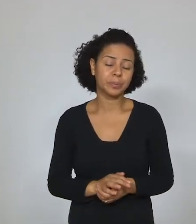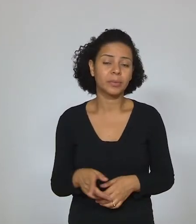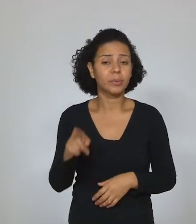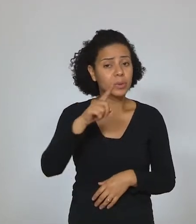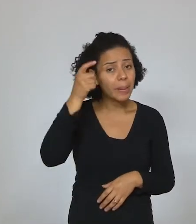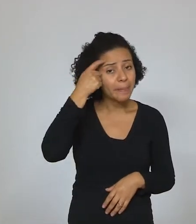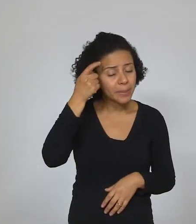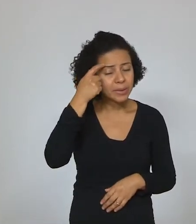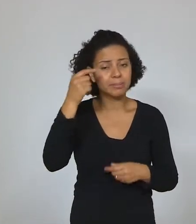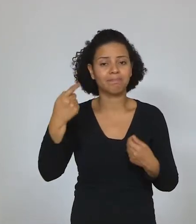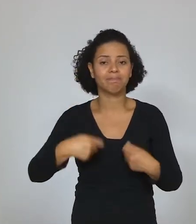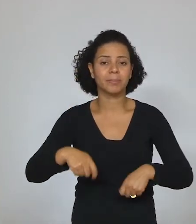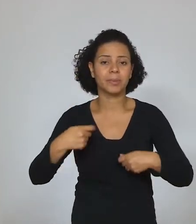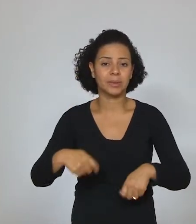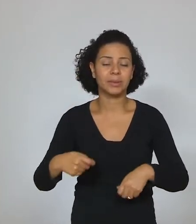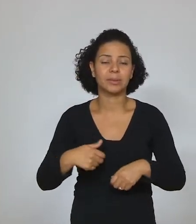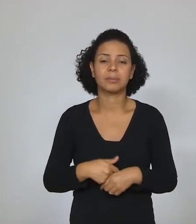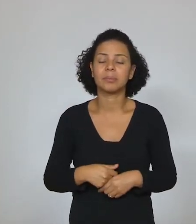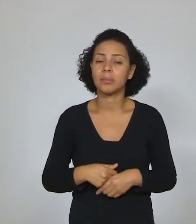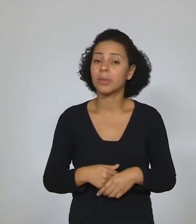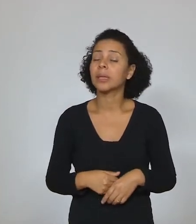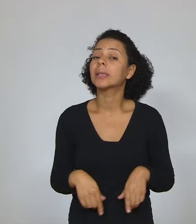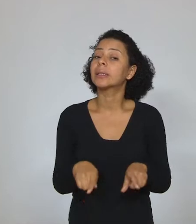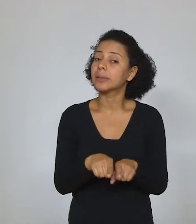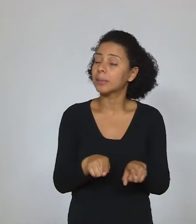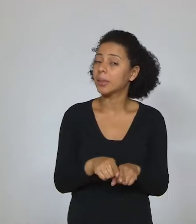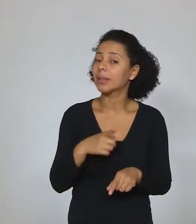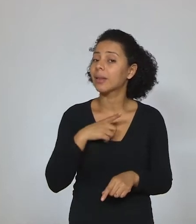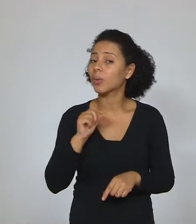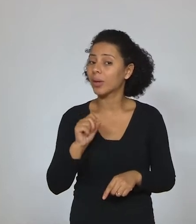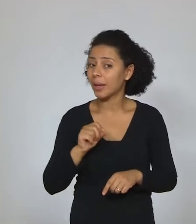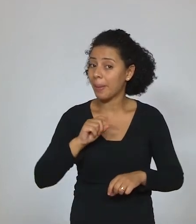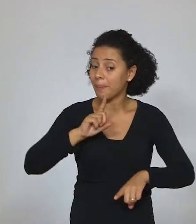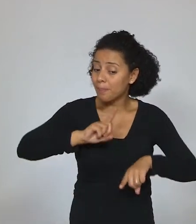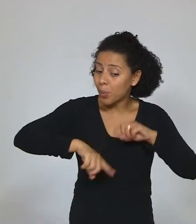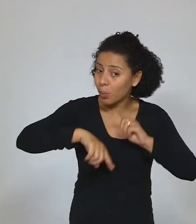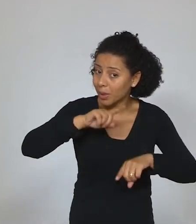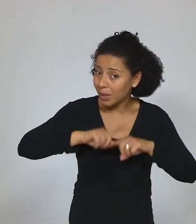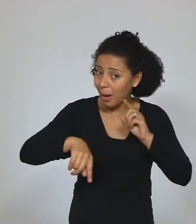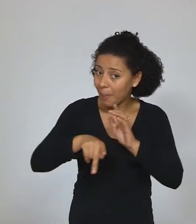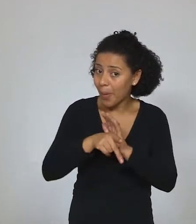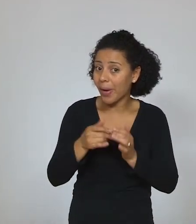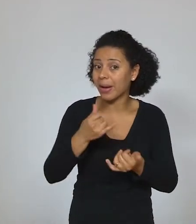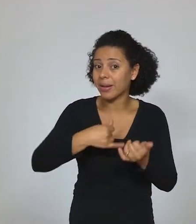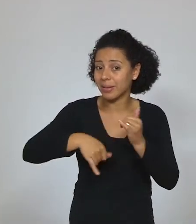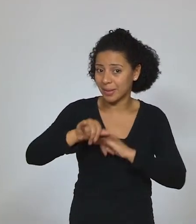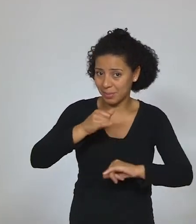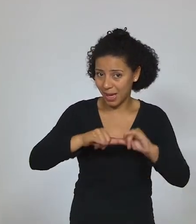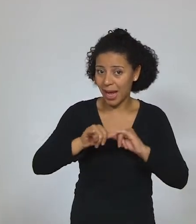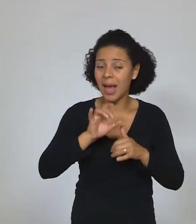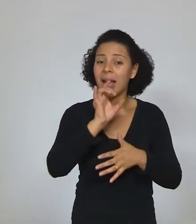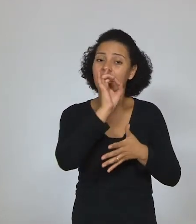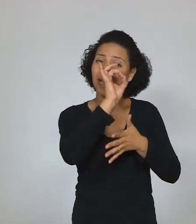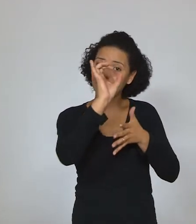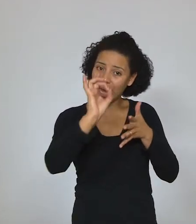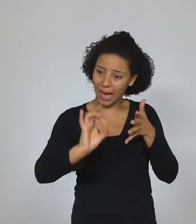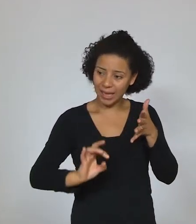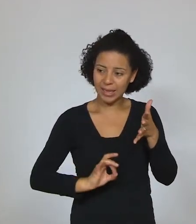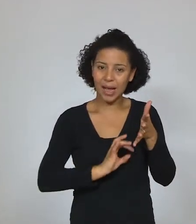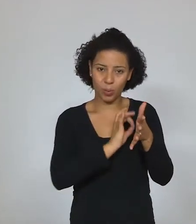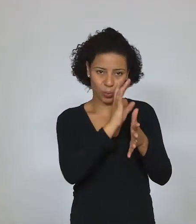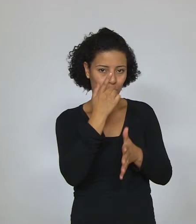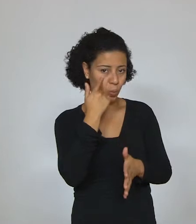atenção na leitura é a seguinte, sobre as propriedades químicas de cada um dos componentes. Por exemplo, é